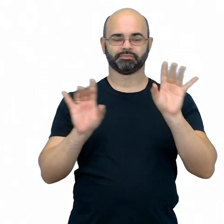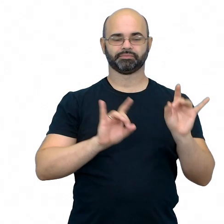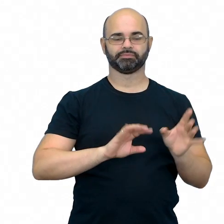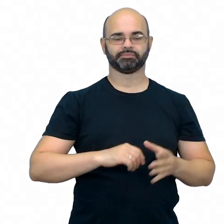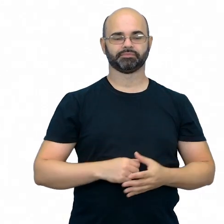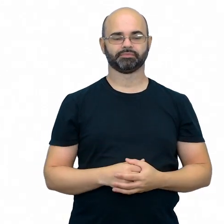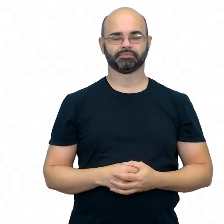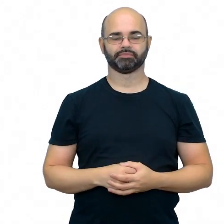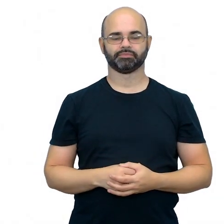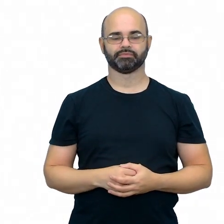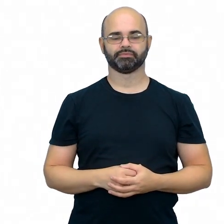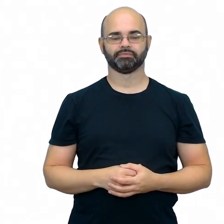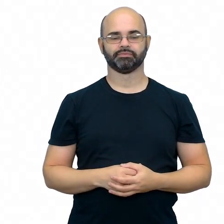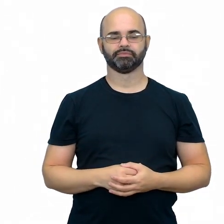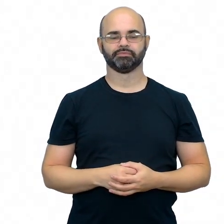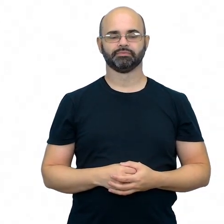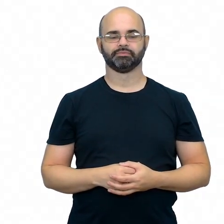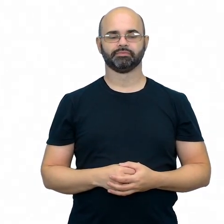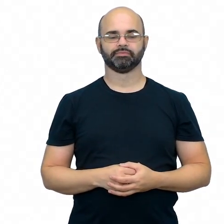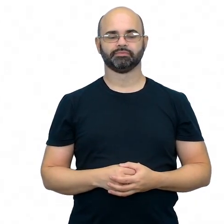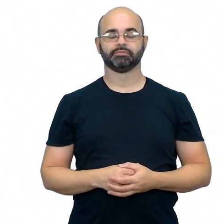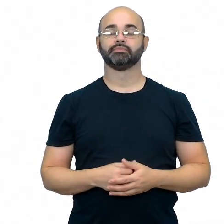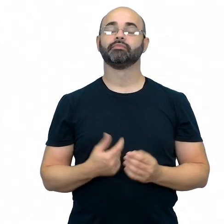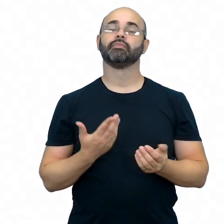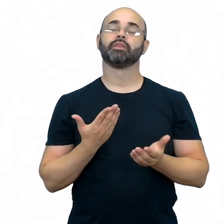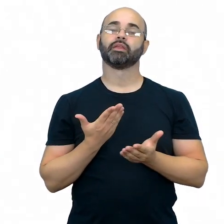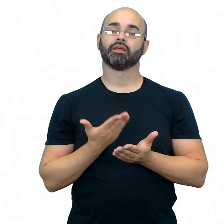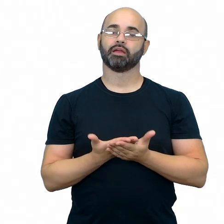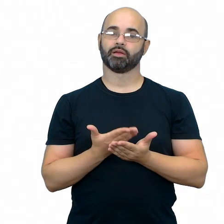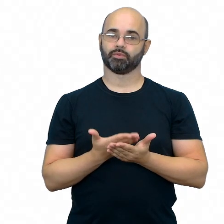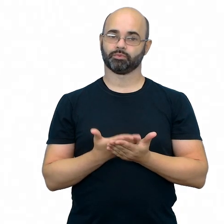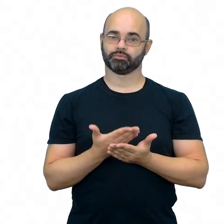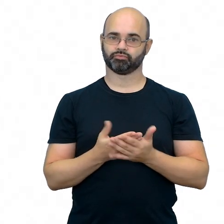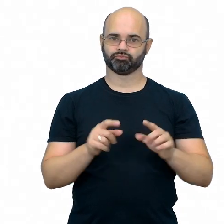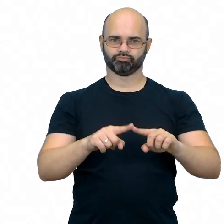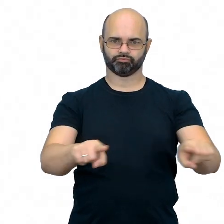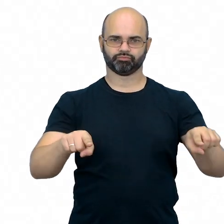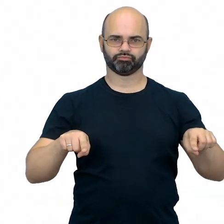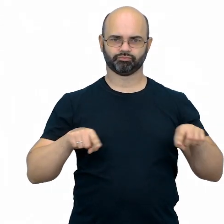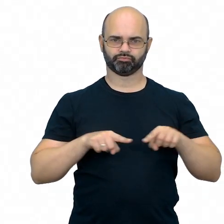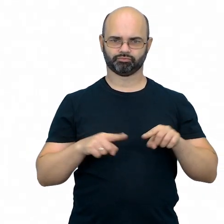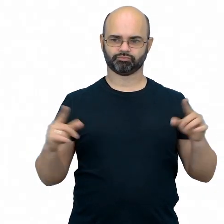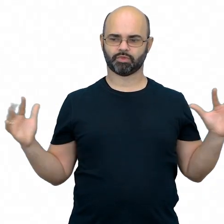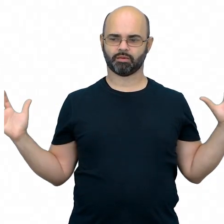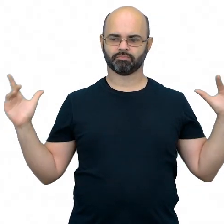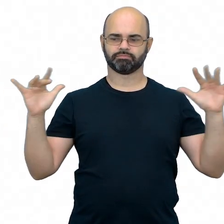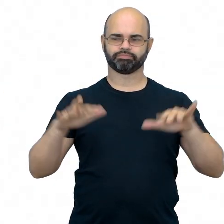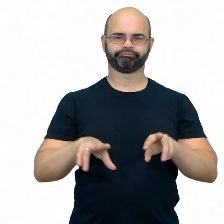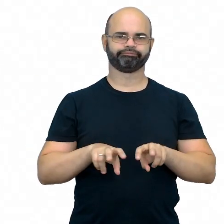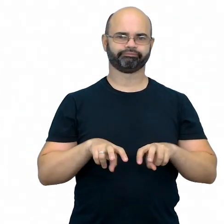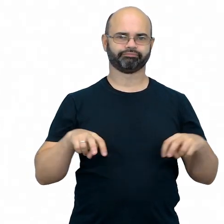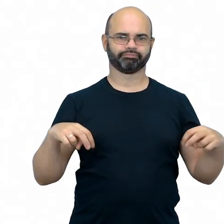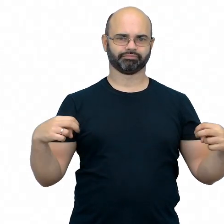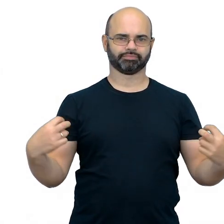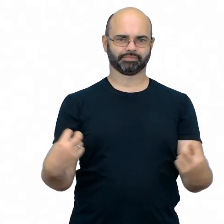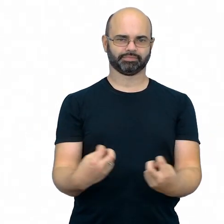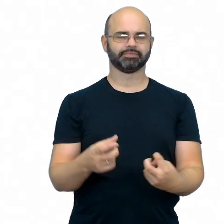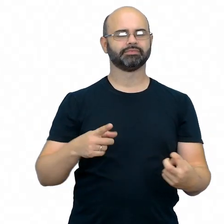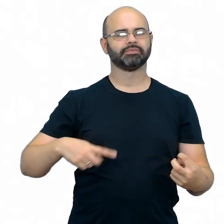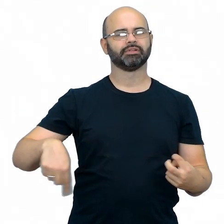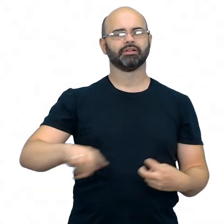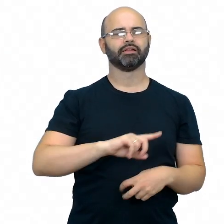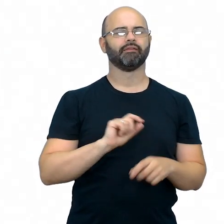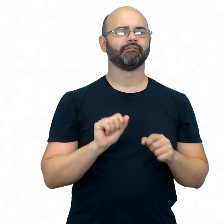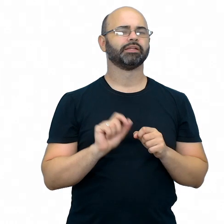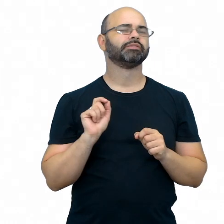Durante a aula, né, a ideia é que nós possamos organizar dentro dessa aula, dentro dessa proposta,